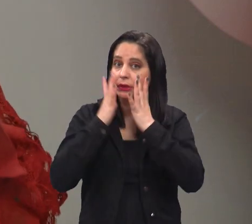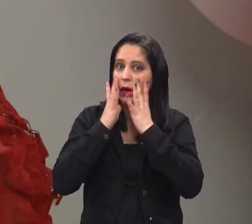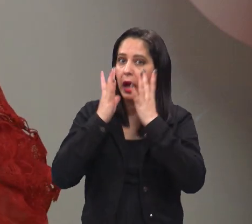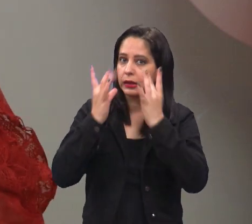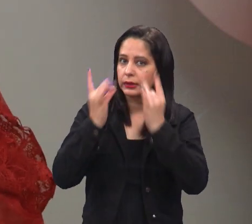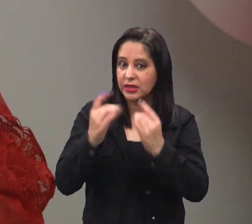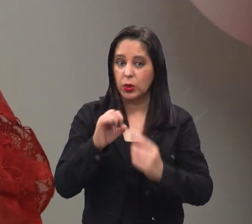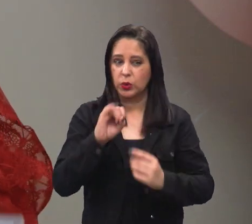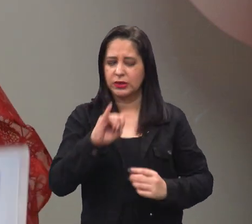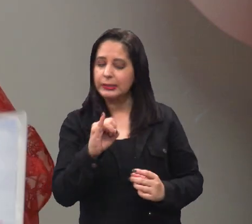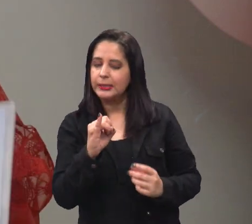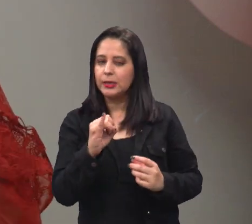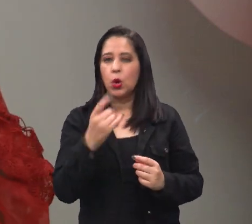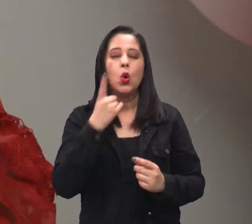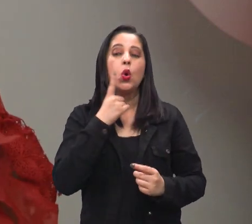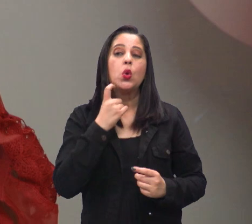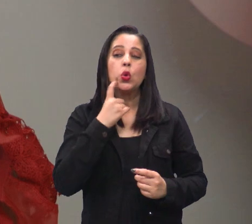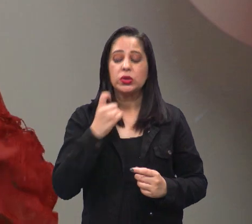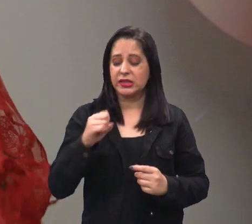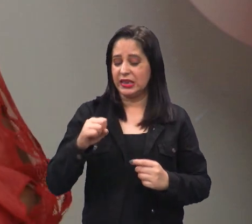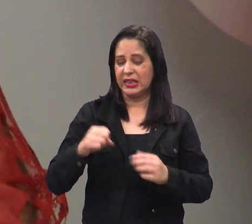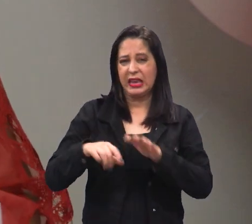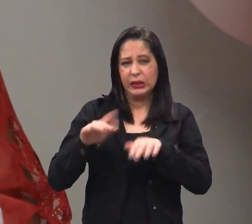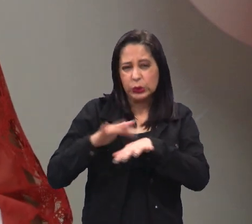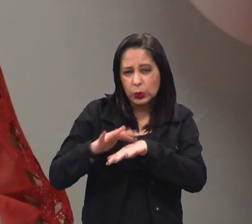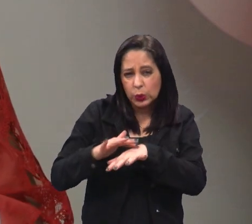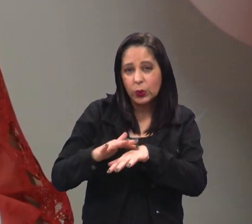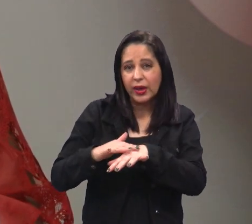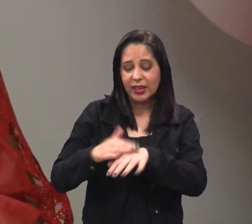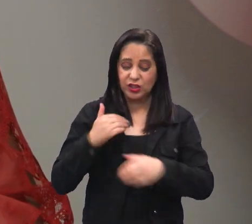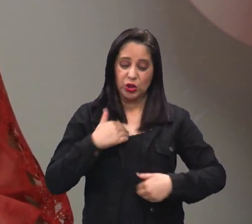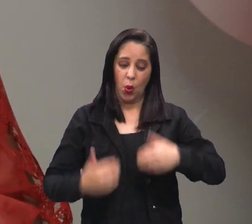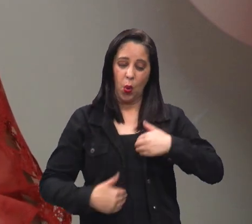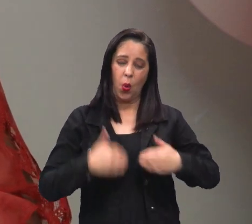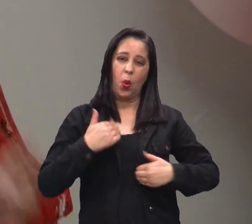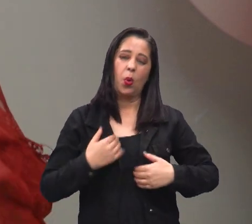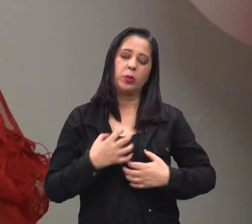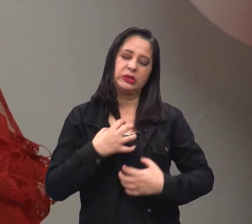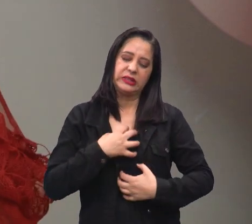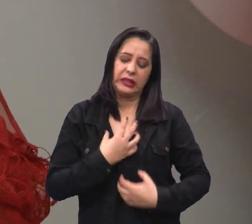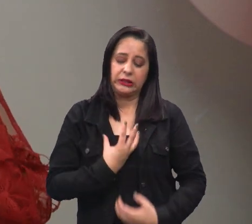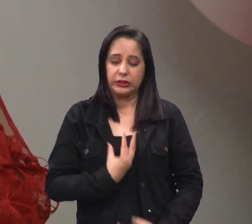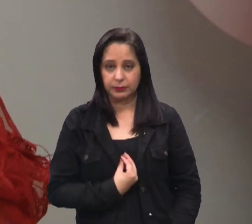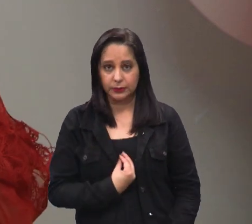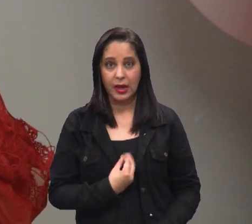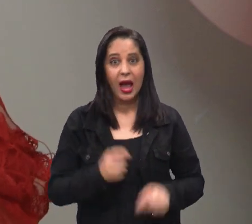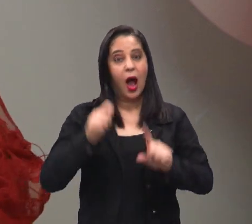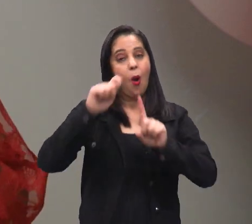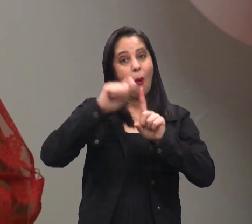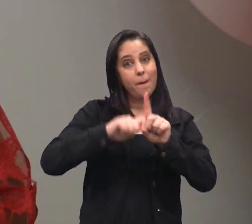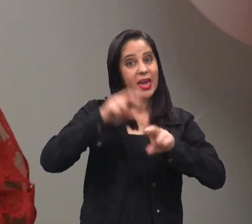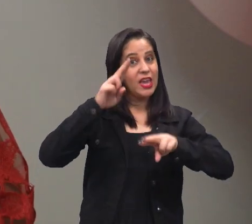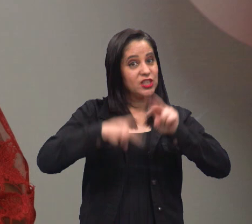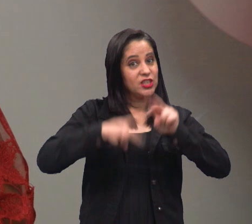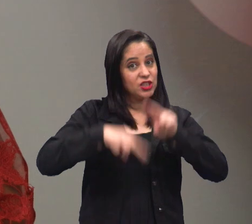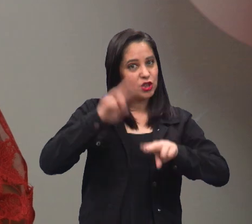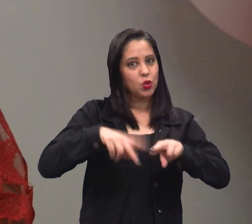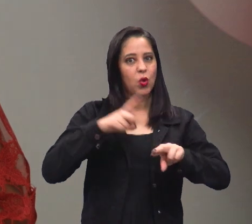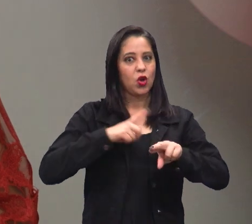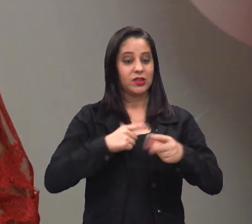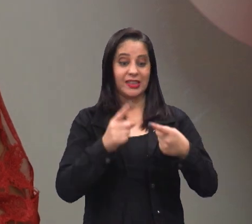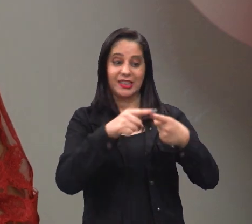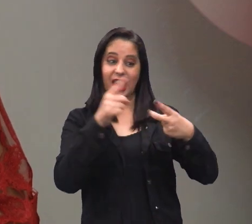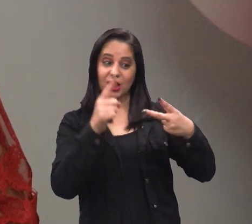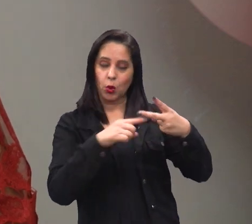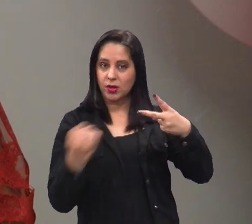vai mal com o sangue, o corpo inteiro sente. Neste mês de junho, reforçamos duas campanhas muito importantes: